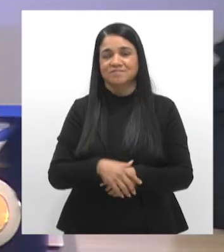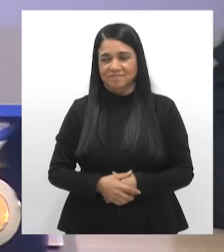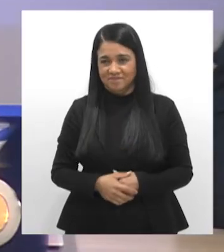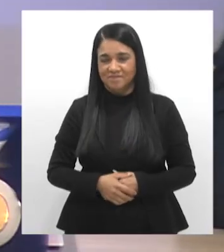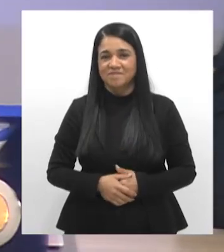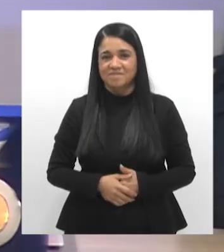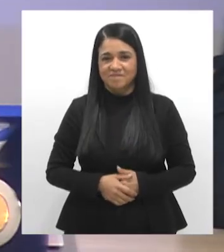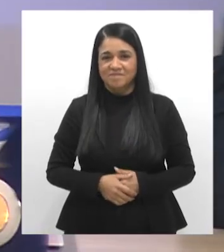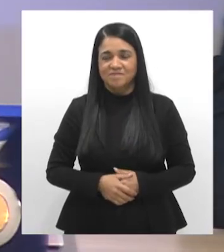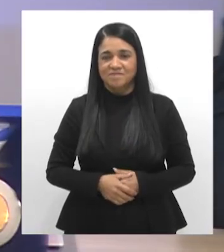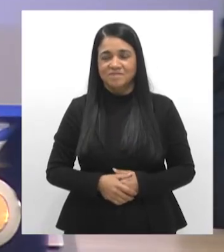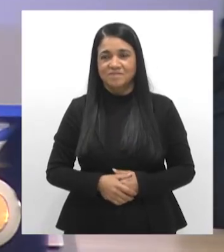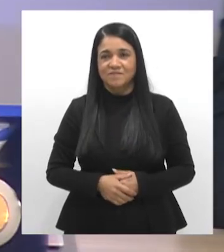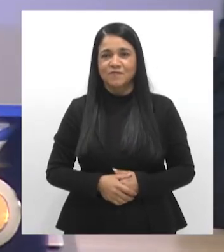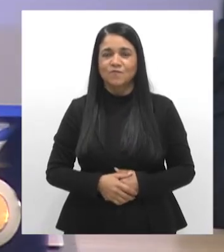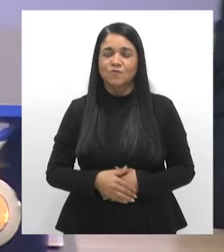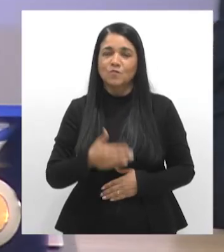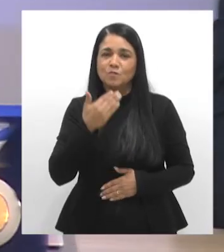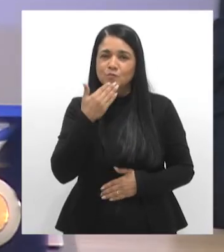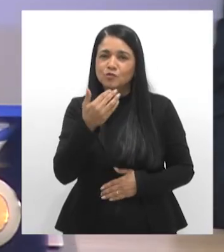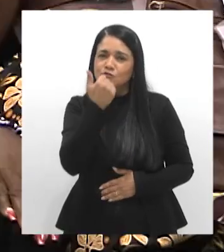Eu vou pedir desculpas,